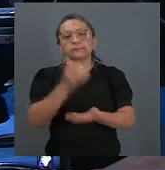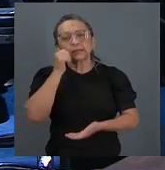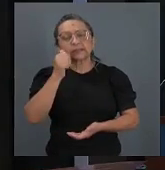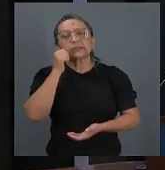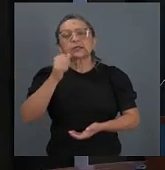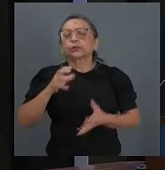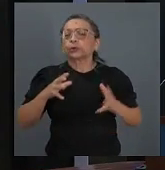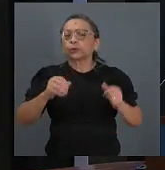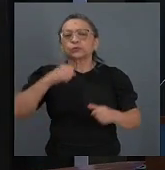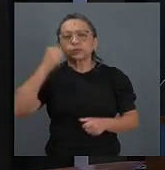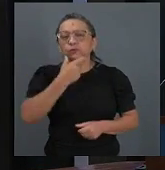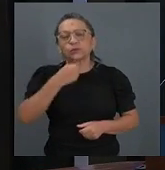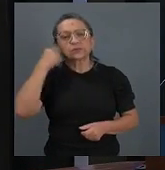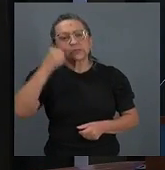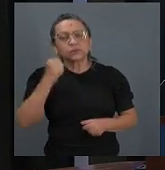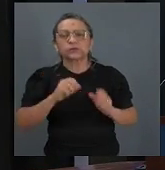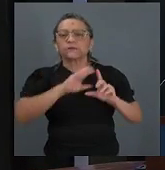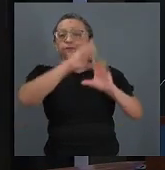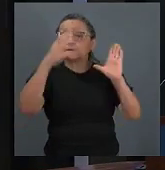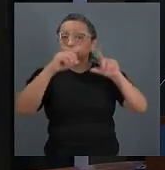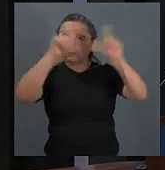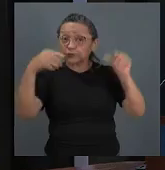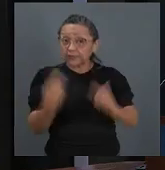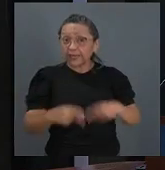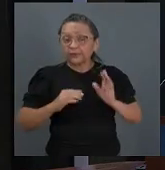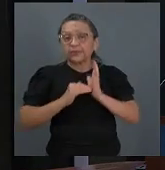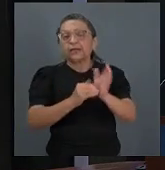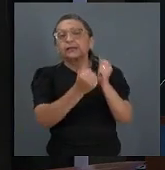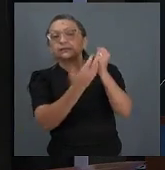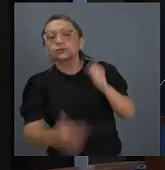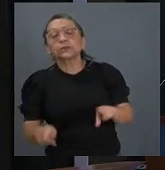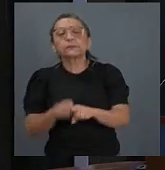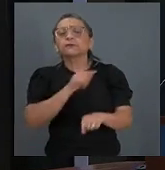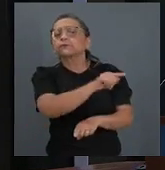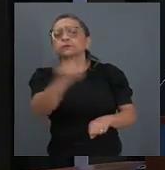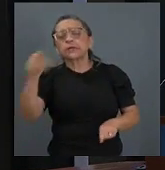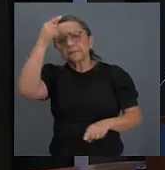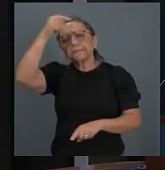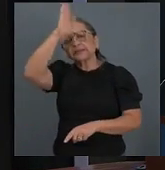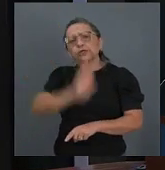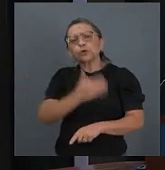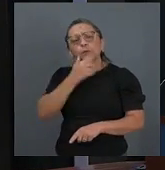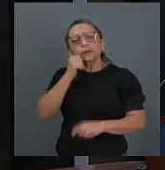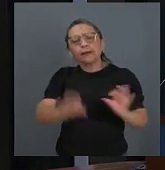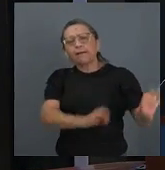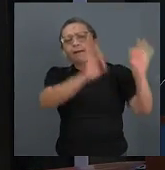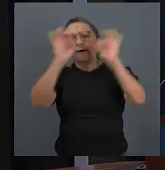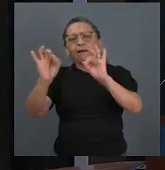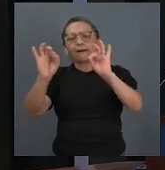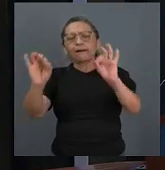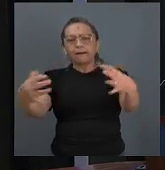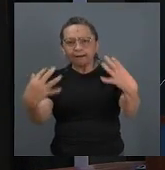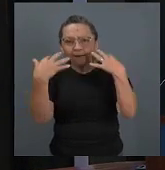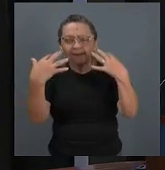senhores senadores, funcionários dessa casa, assessores e você, principalmente, brasileiro que está nos assistindo aqui, nos